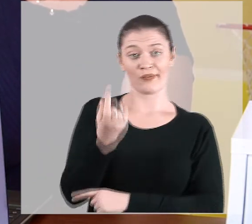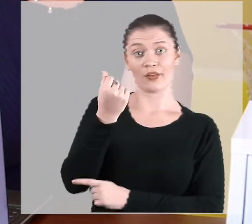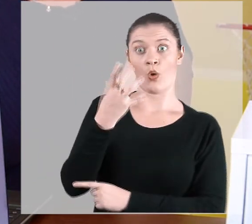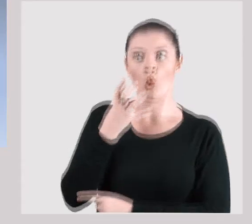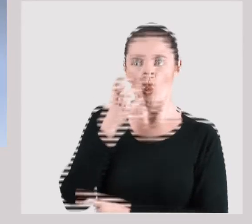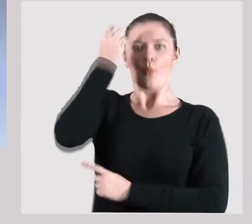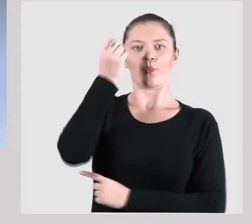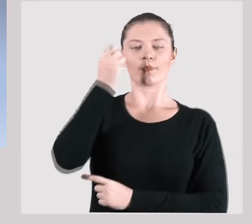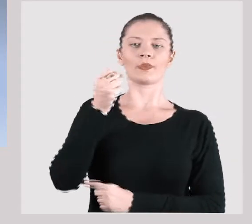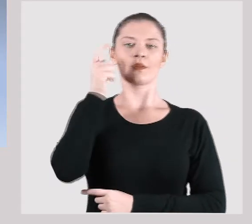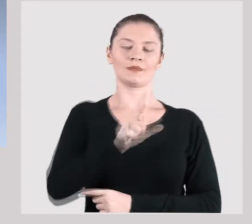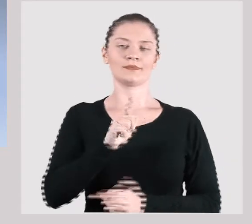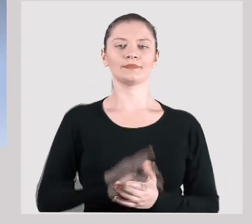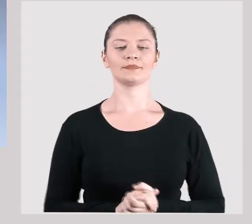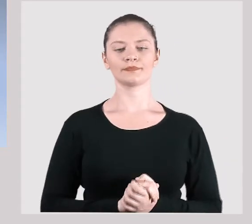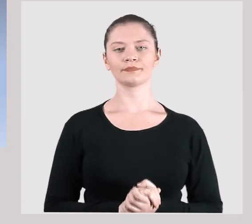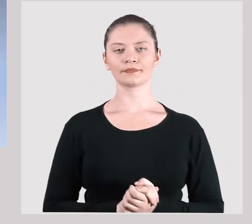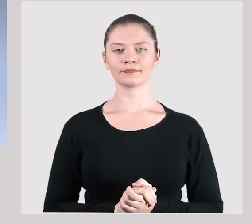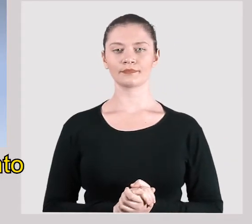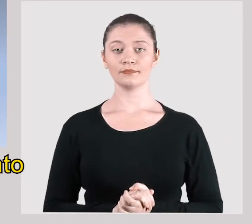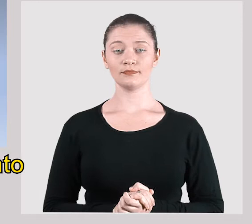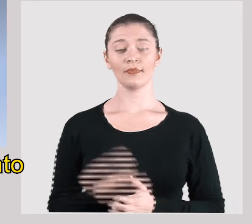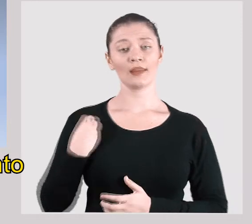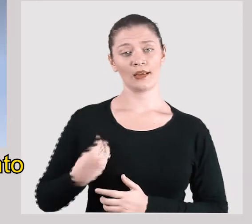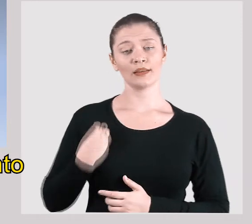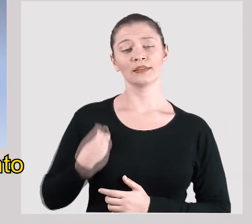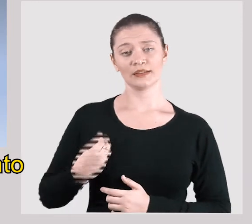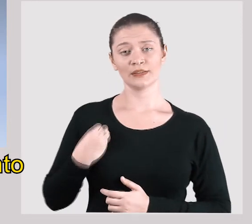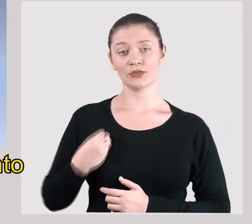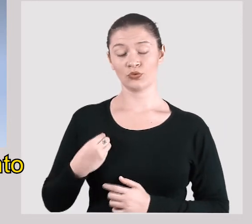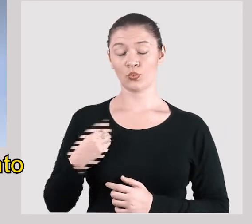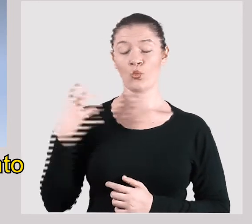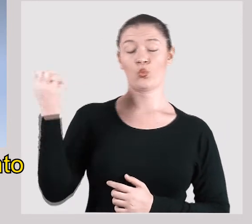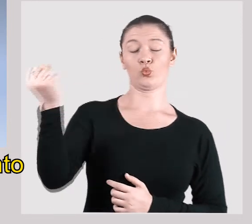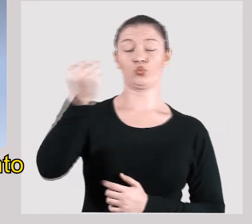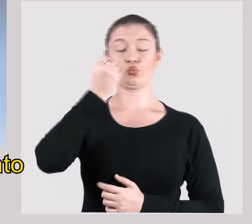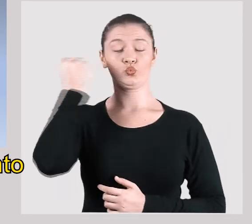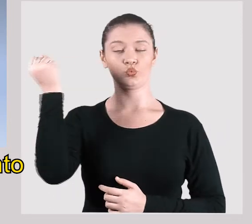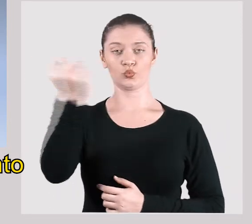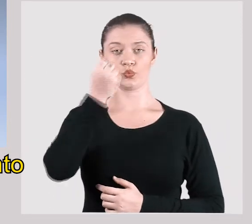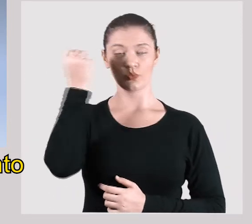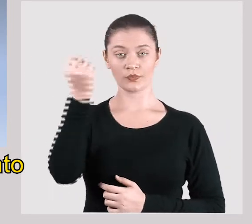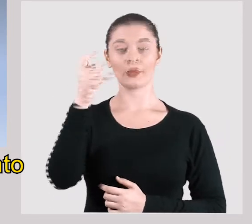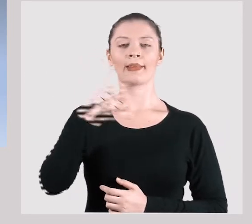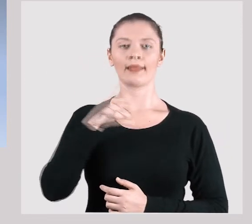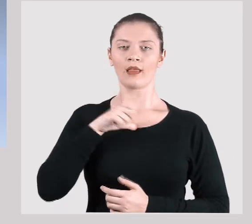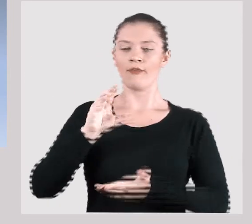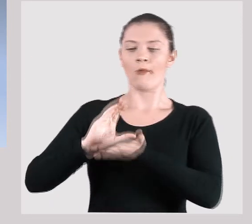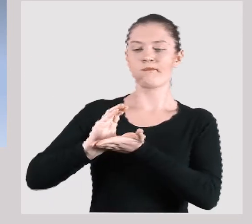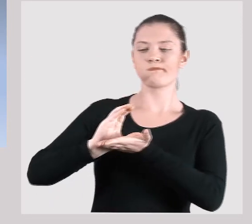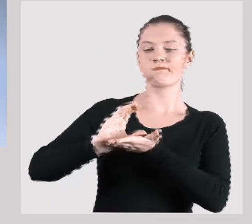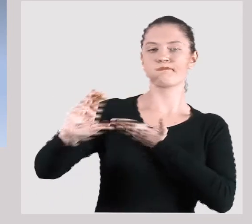ganhos. Existe um outro problema bastante grave, que eles receberam financiamento de um doador anônimo. Então,